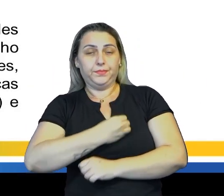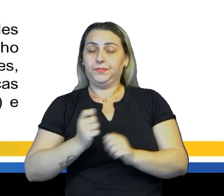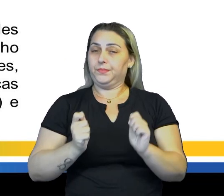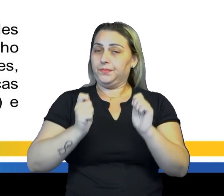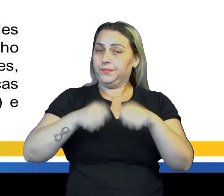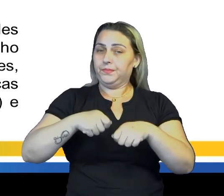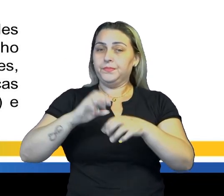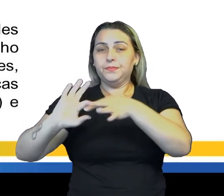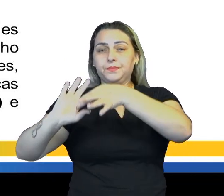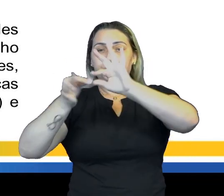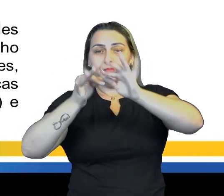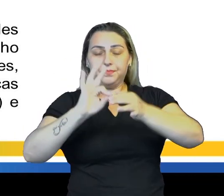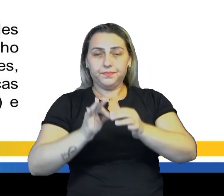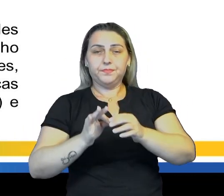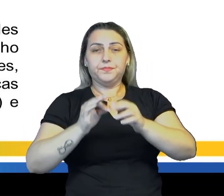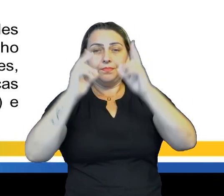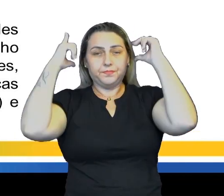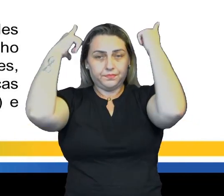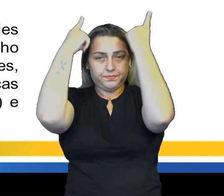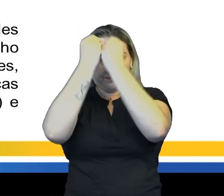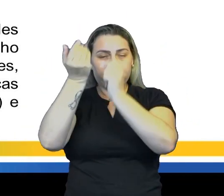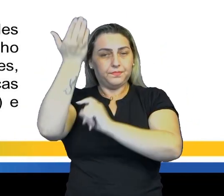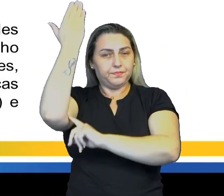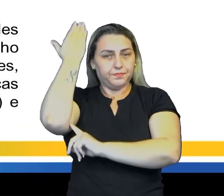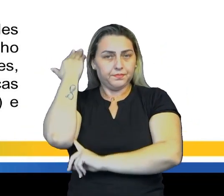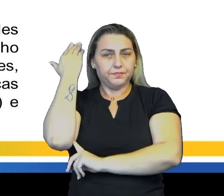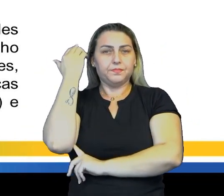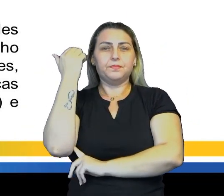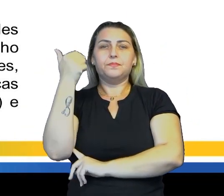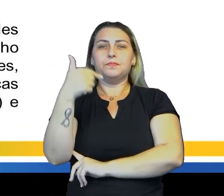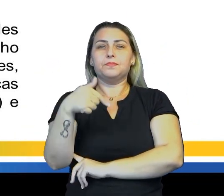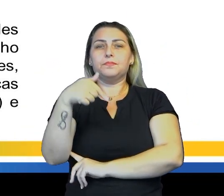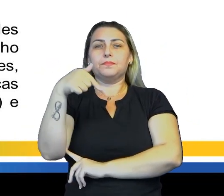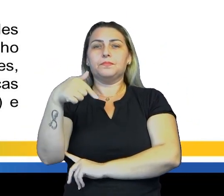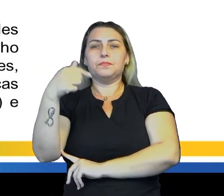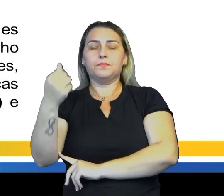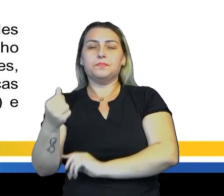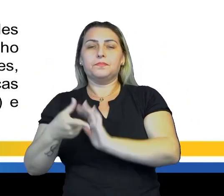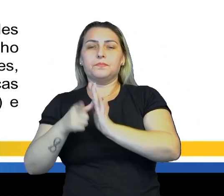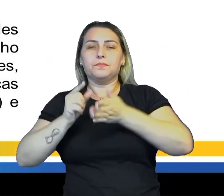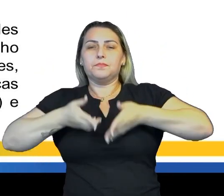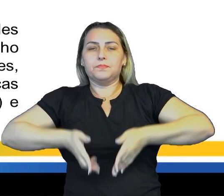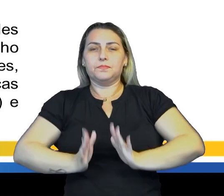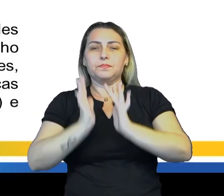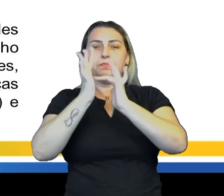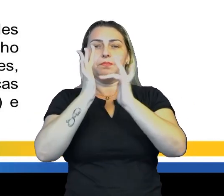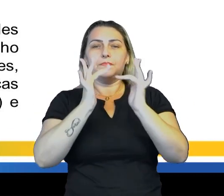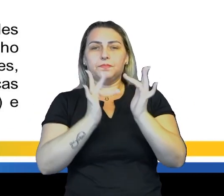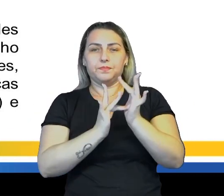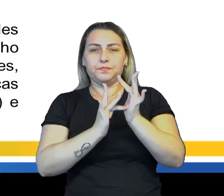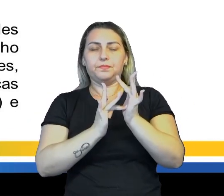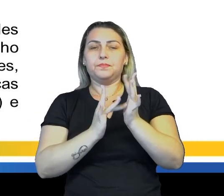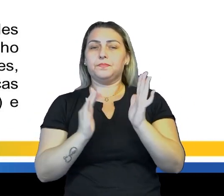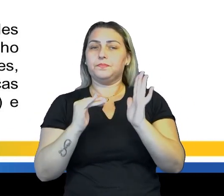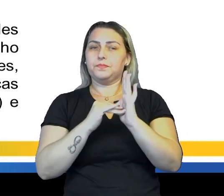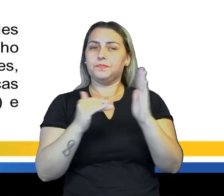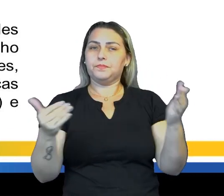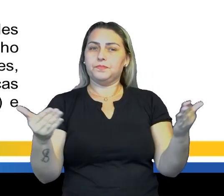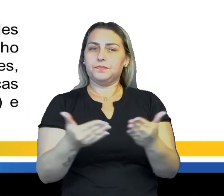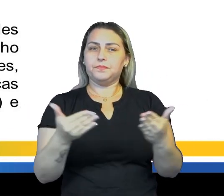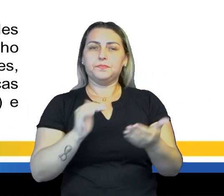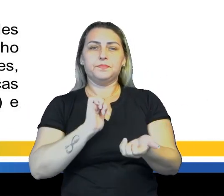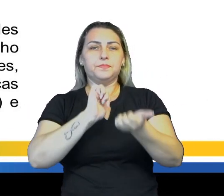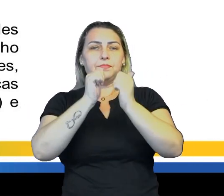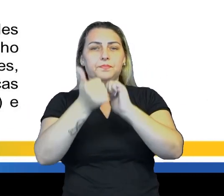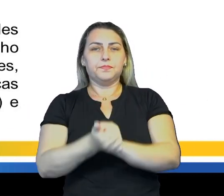competições olímpicas desde a Grécia antiga em 776 antes de Cristo os dias aos dias atuais